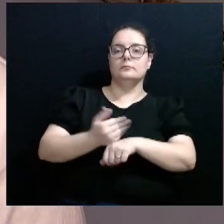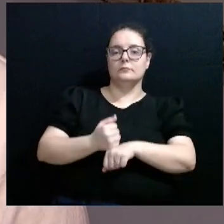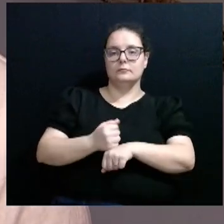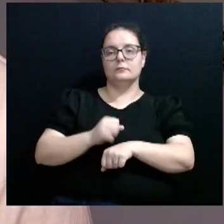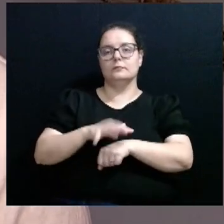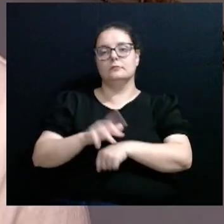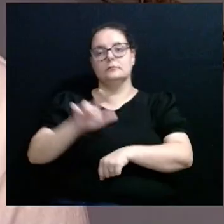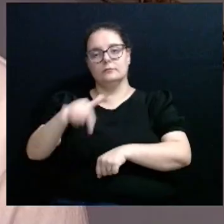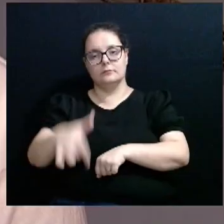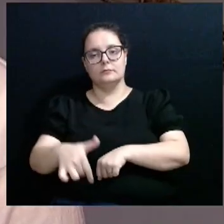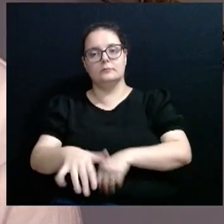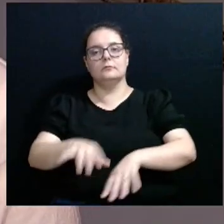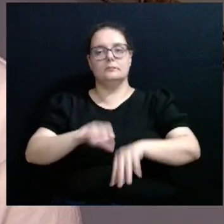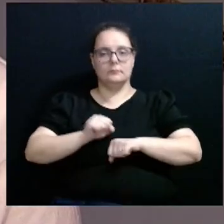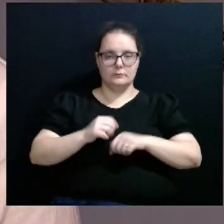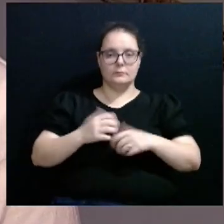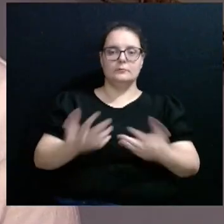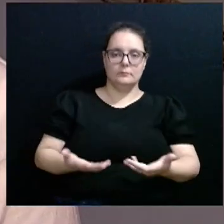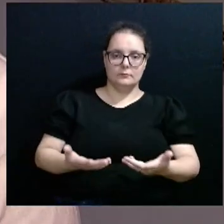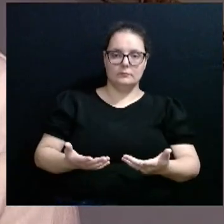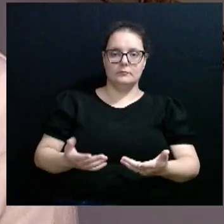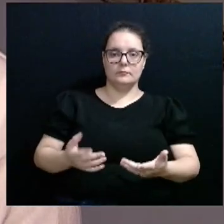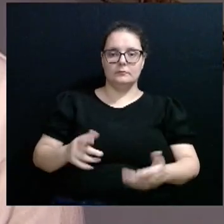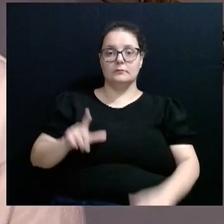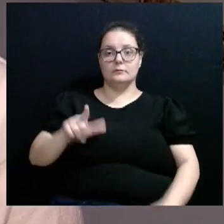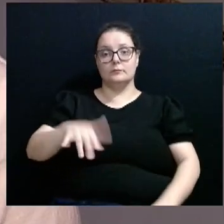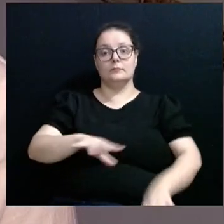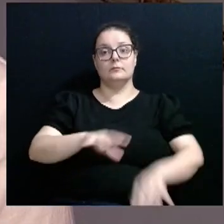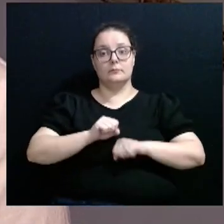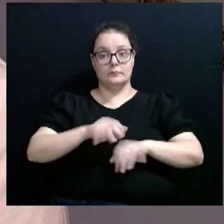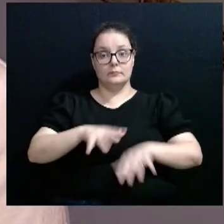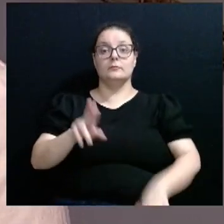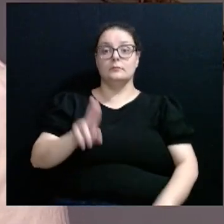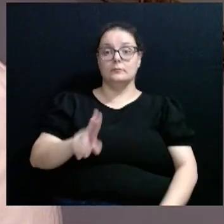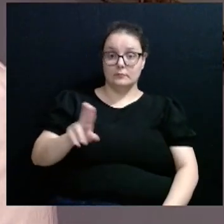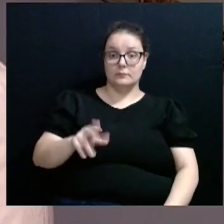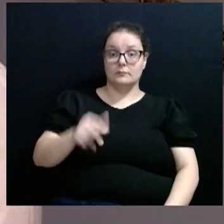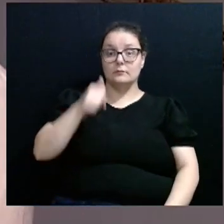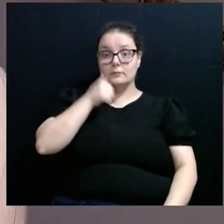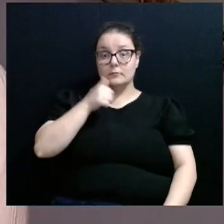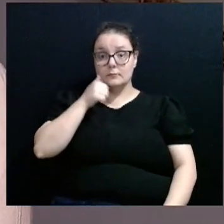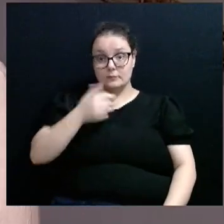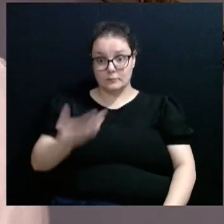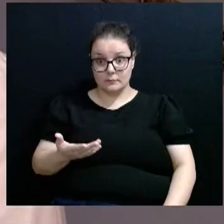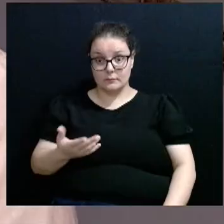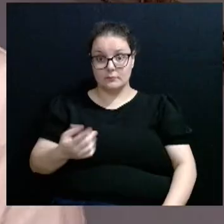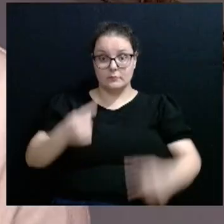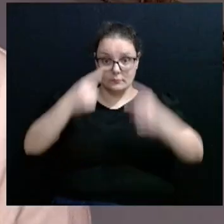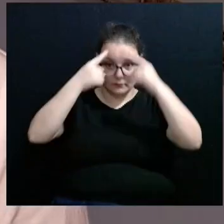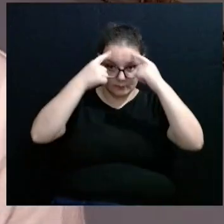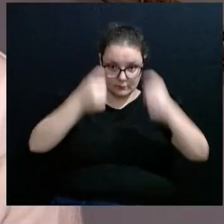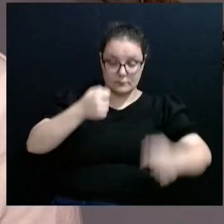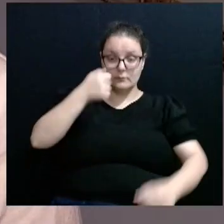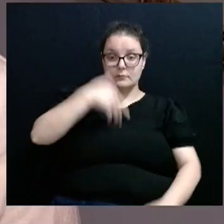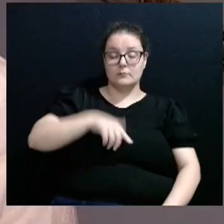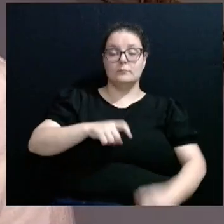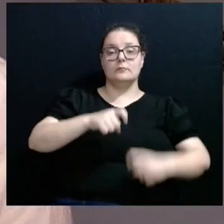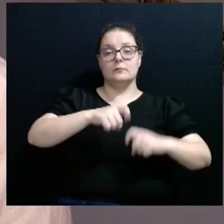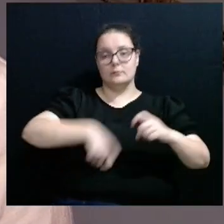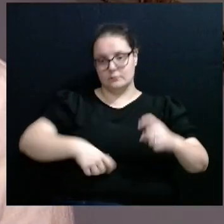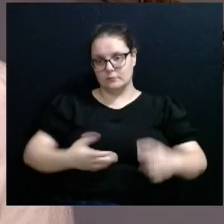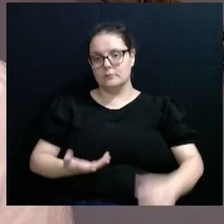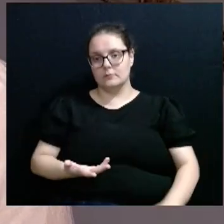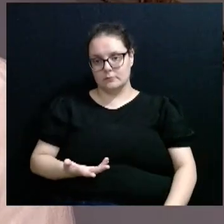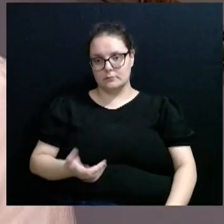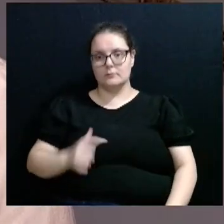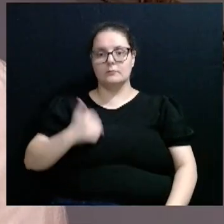pós-exposição. Pós-exposição é muito utilizado em mulheres em casos de violência e abuso sexual, né, então a gente também